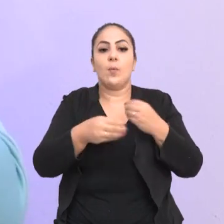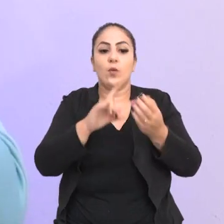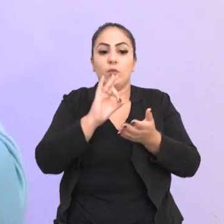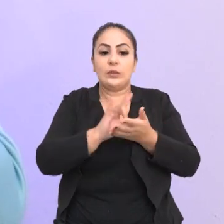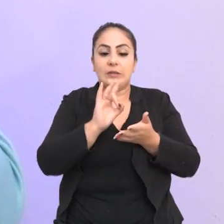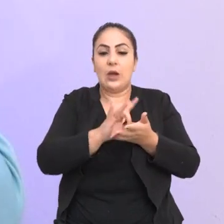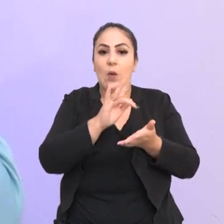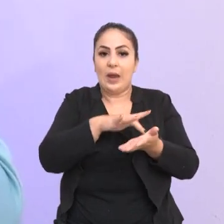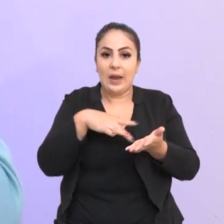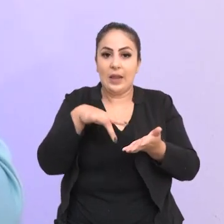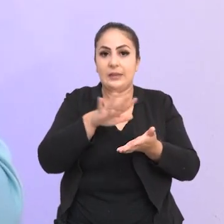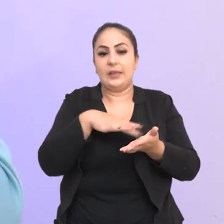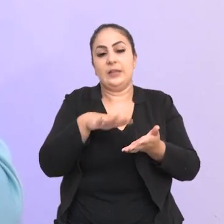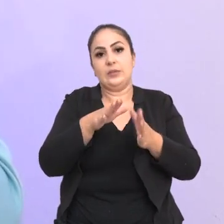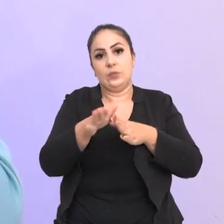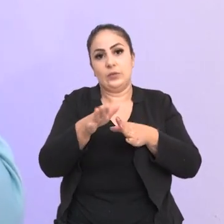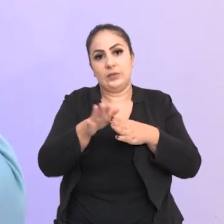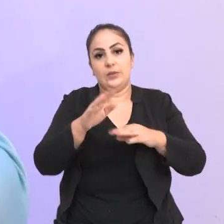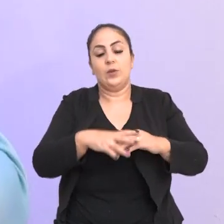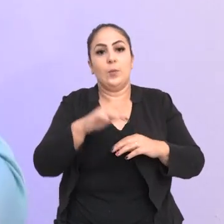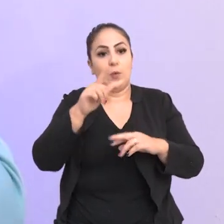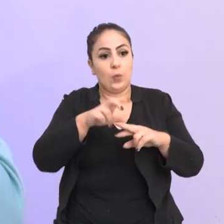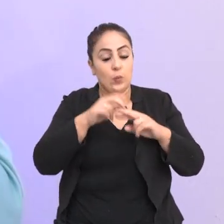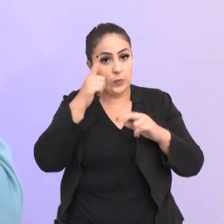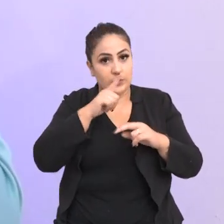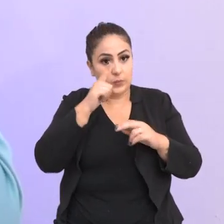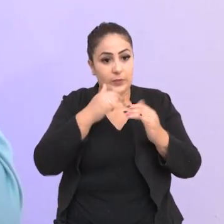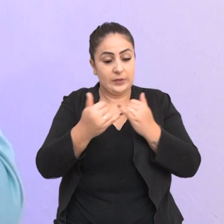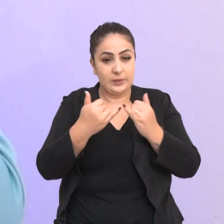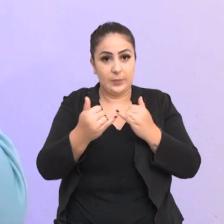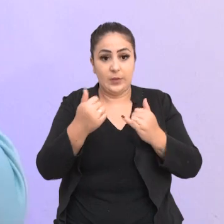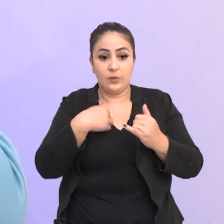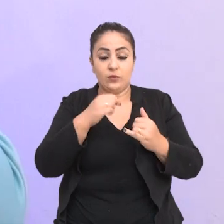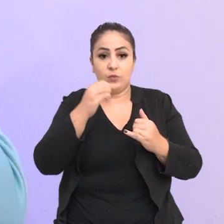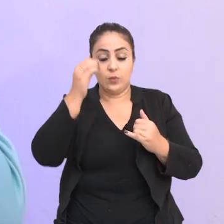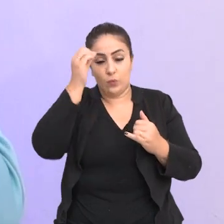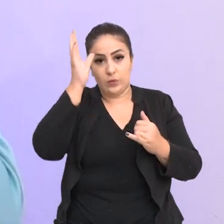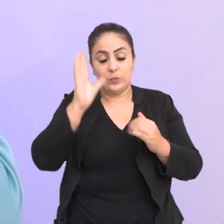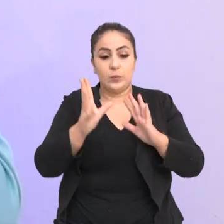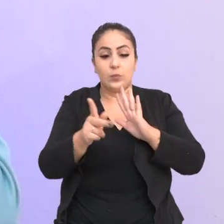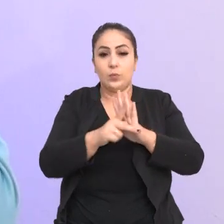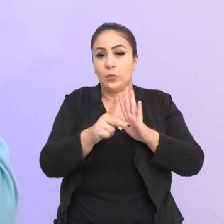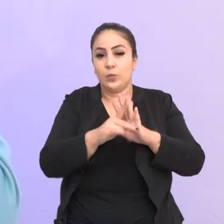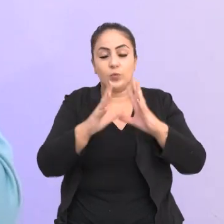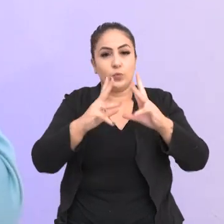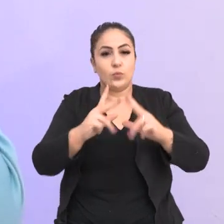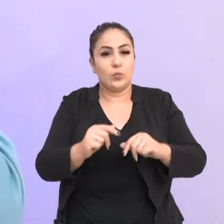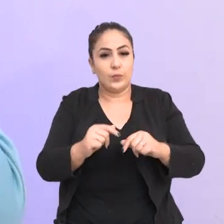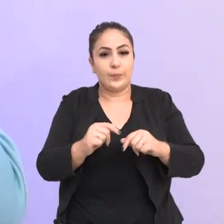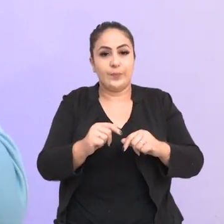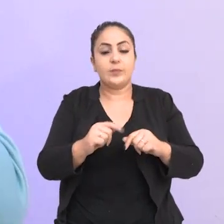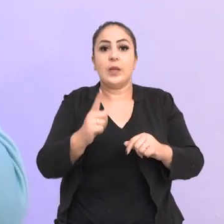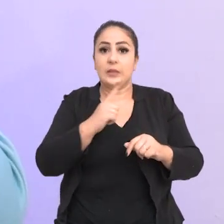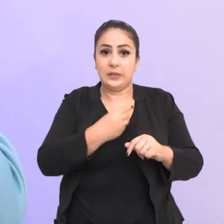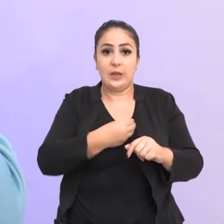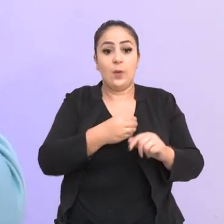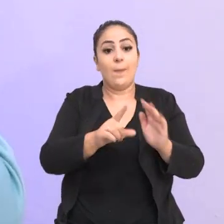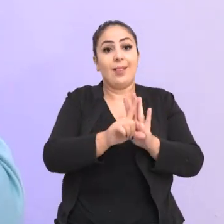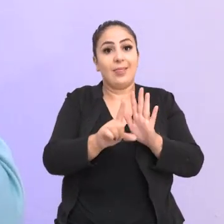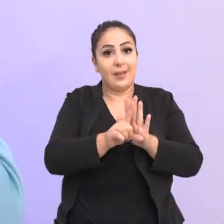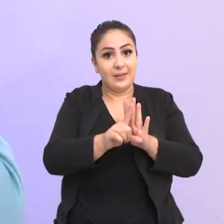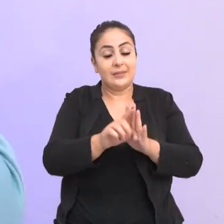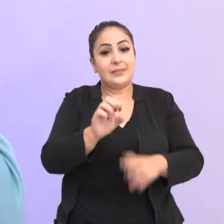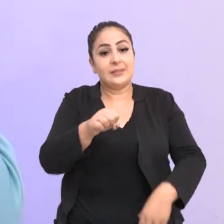é a atual realidade dos conselhos. Para te dar um exemplo, eu tive conhecimento ali que existe